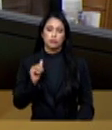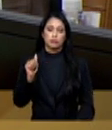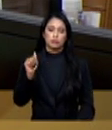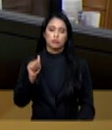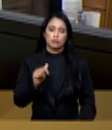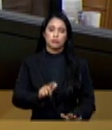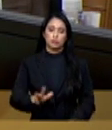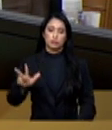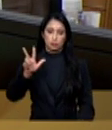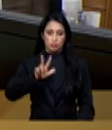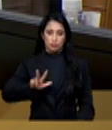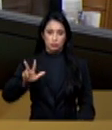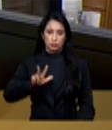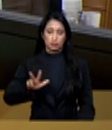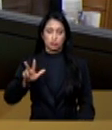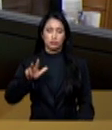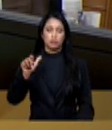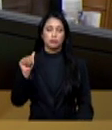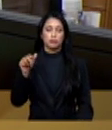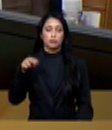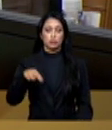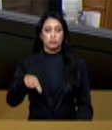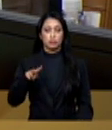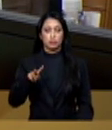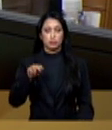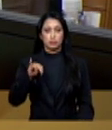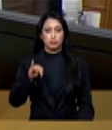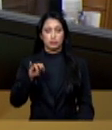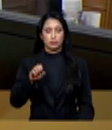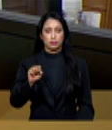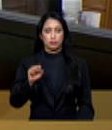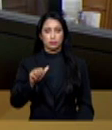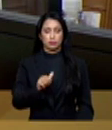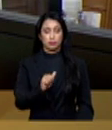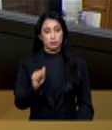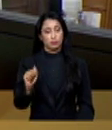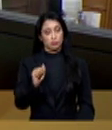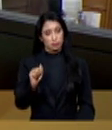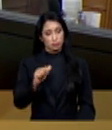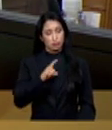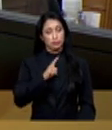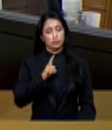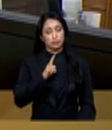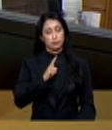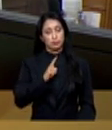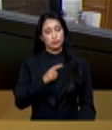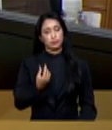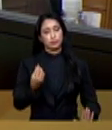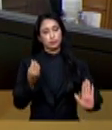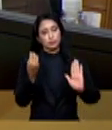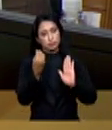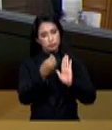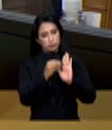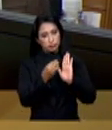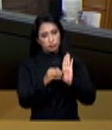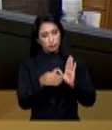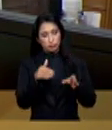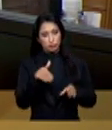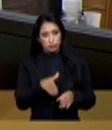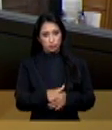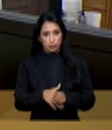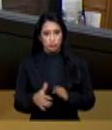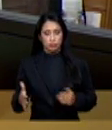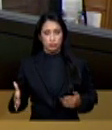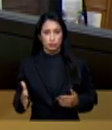a Anvisa Agência Nacional de Vigilância Sanitária e reproduzido no voto